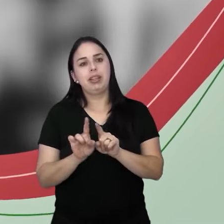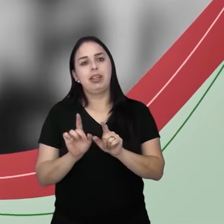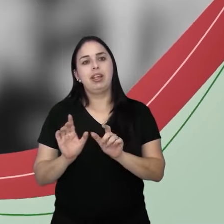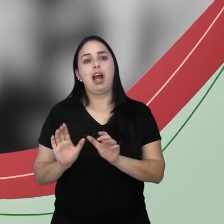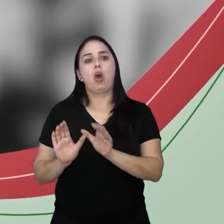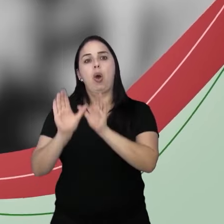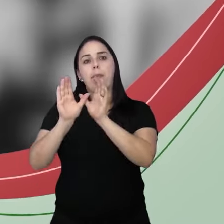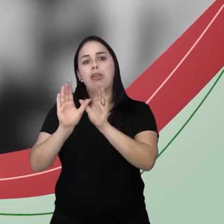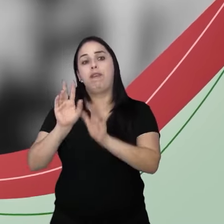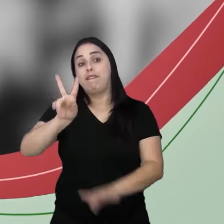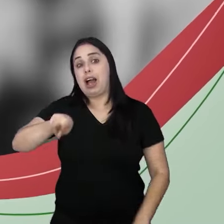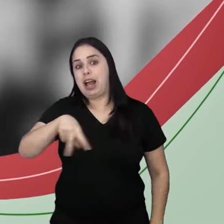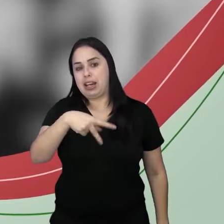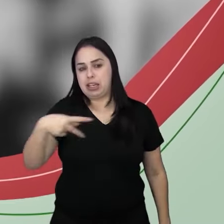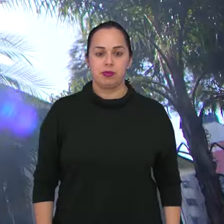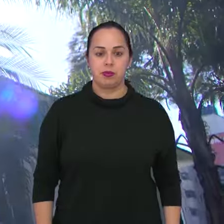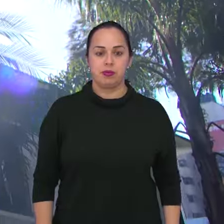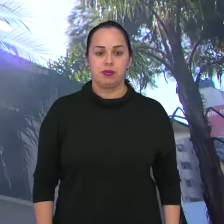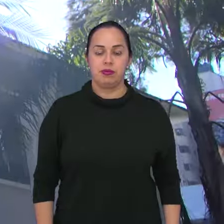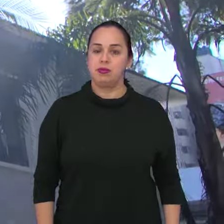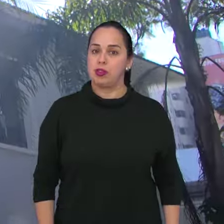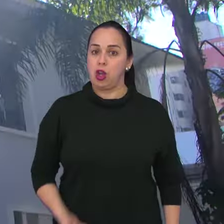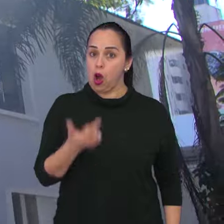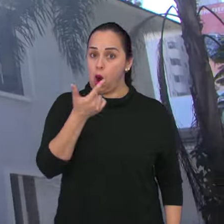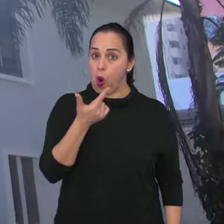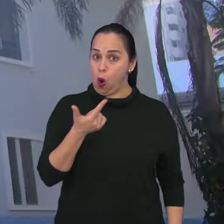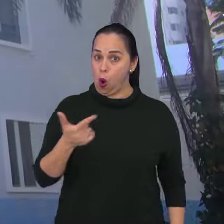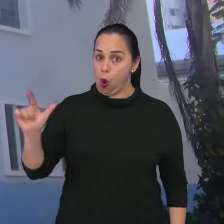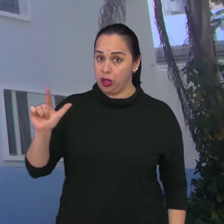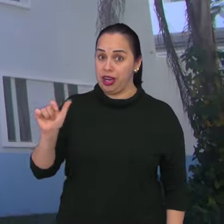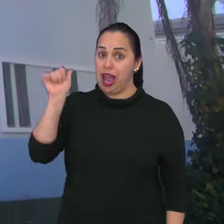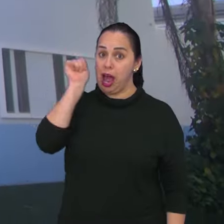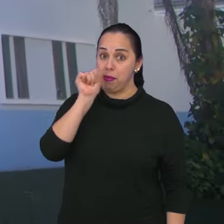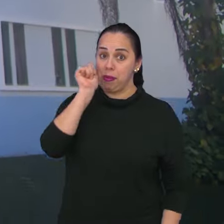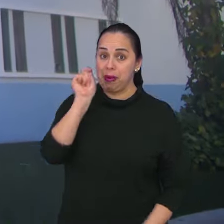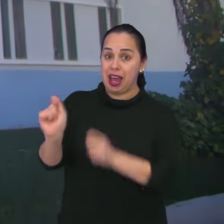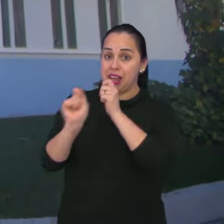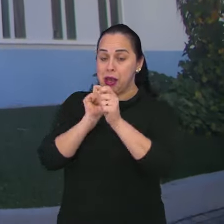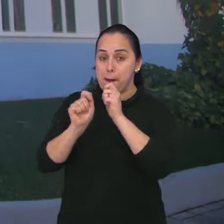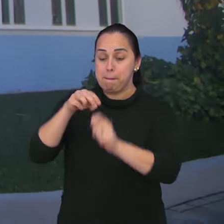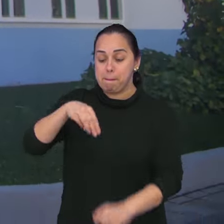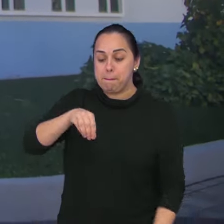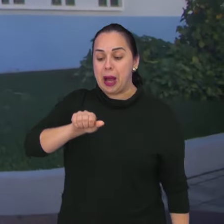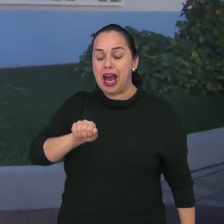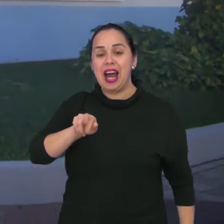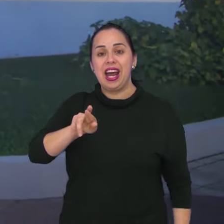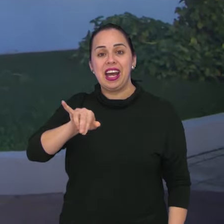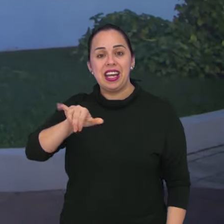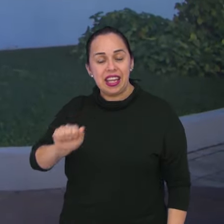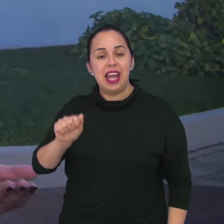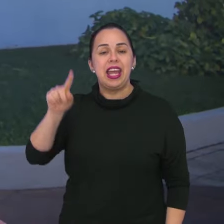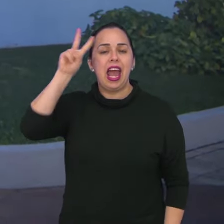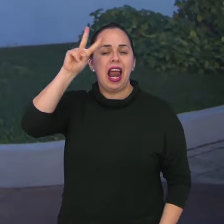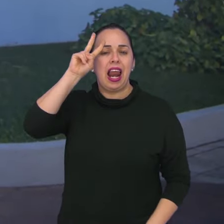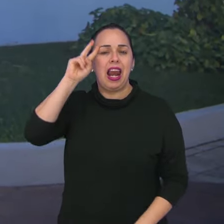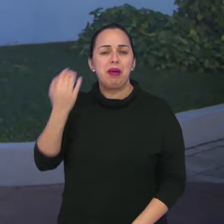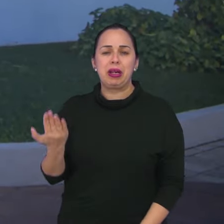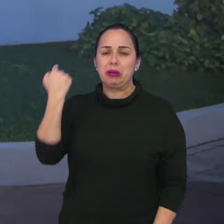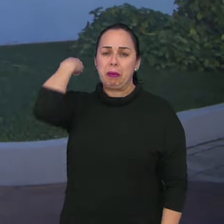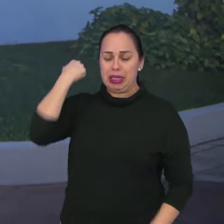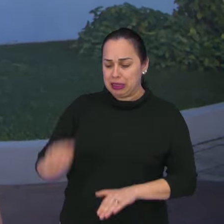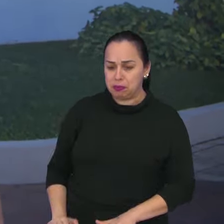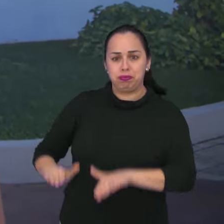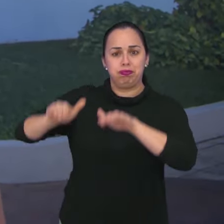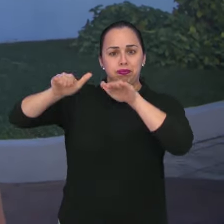a Copa do Vale por Caçapava. Outra joseense raiz é a jornalista Eloá Maria, que lembra com carinho da